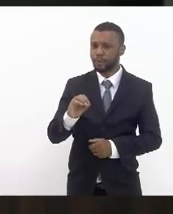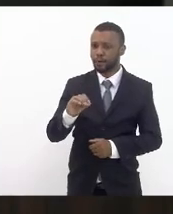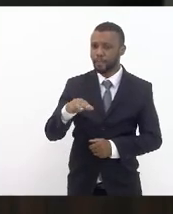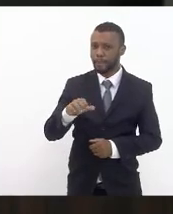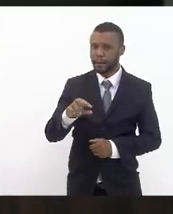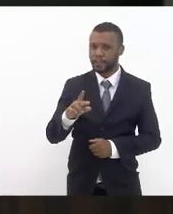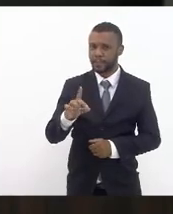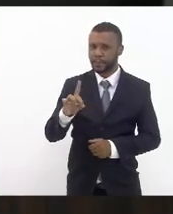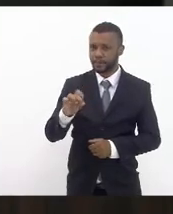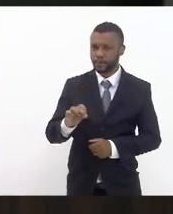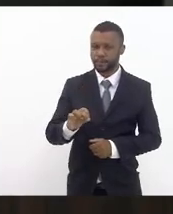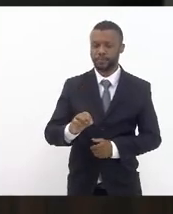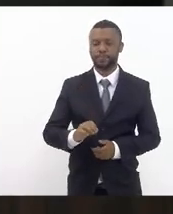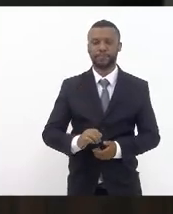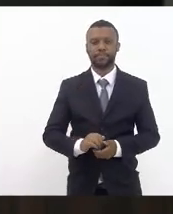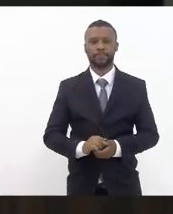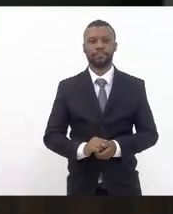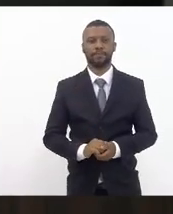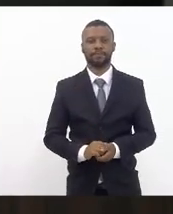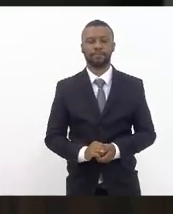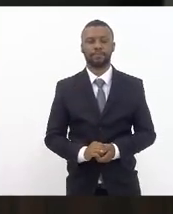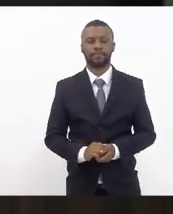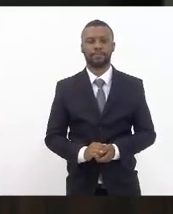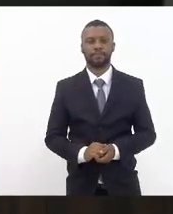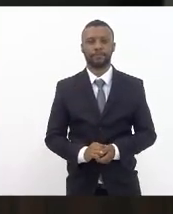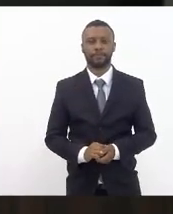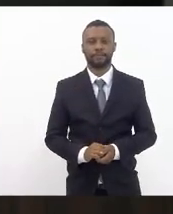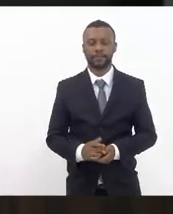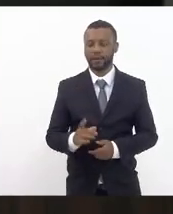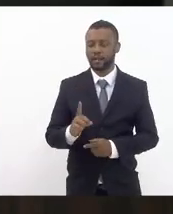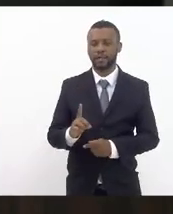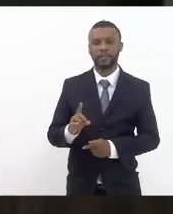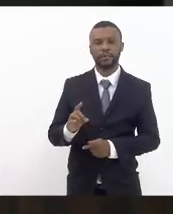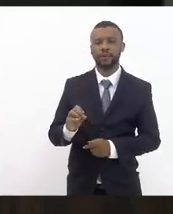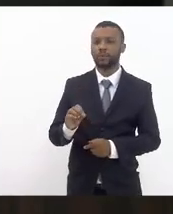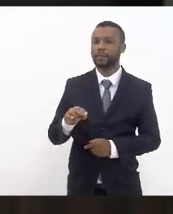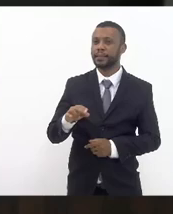Deputado Chico Machado. Deputado Dionísio Lins.